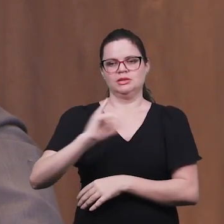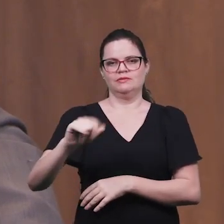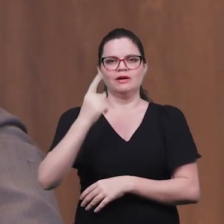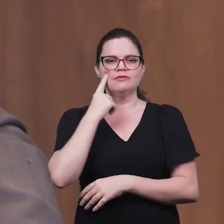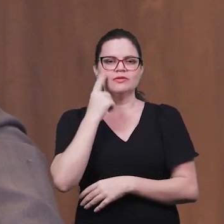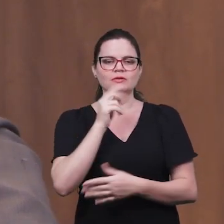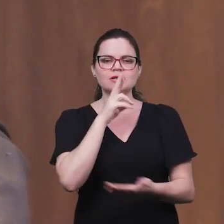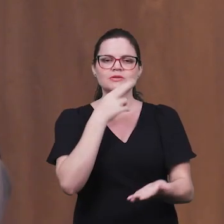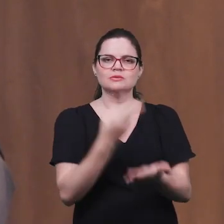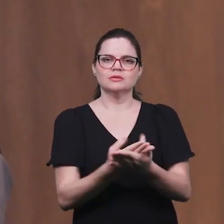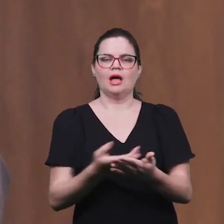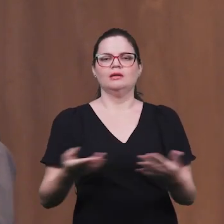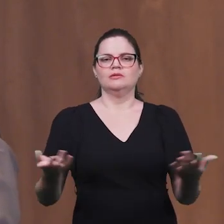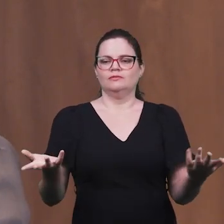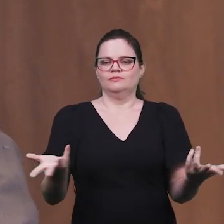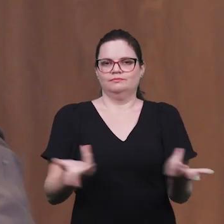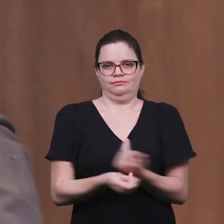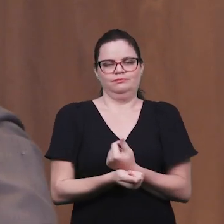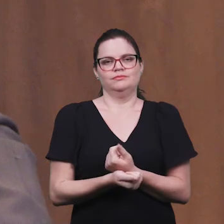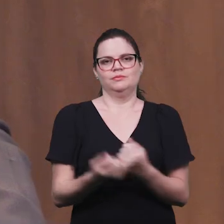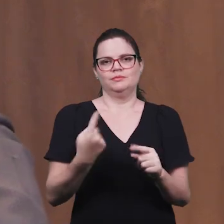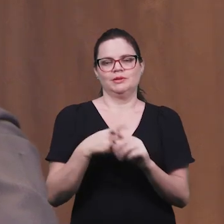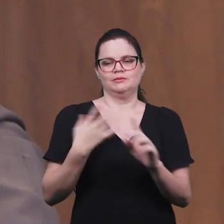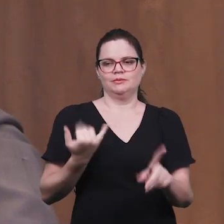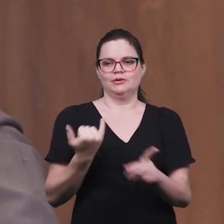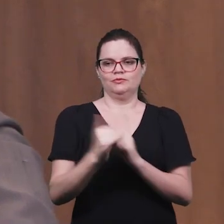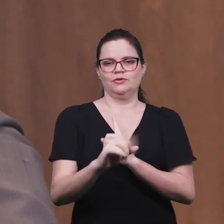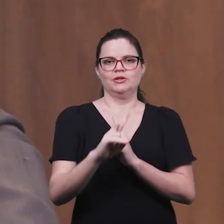colherá muitos resultados, porque profeticamente diz